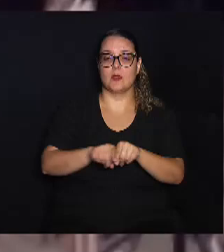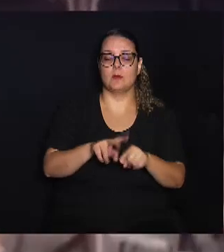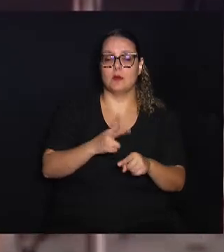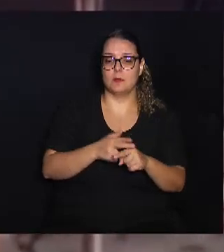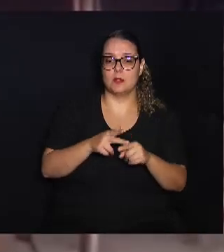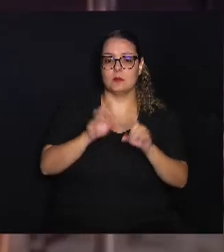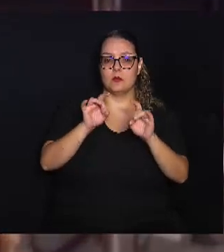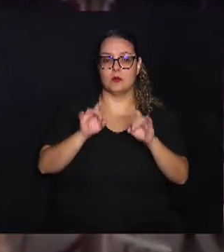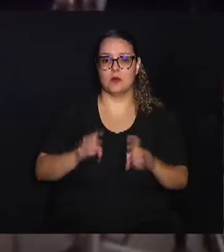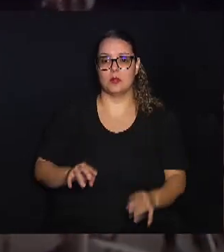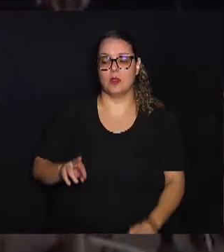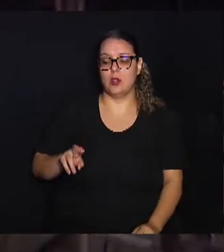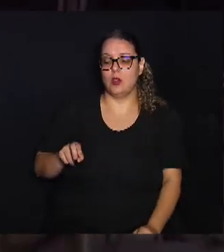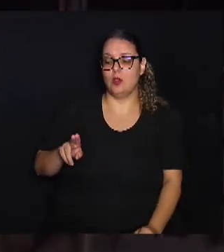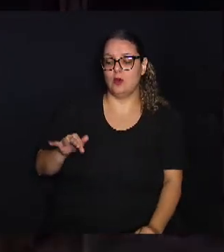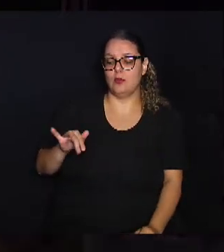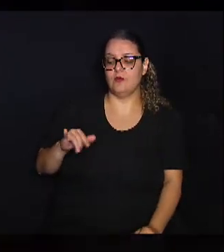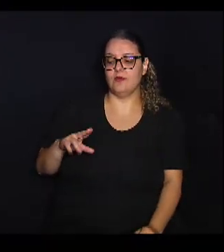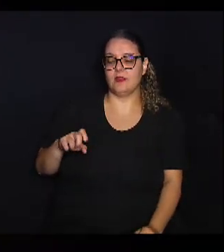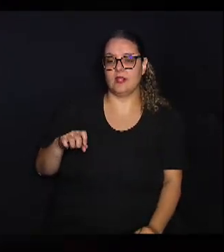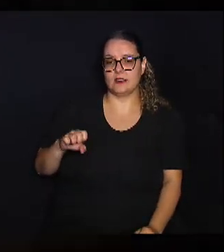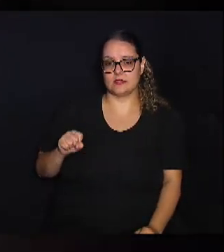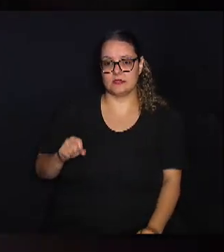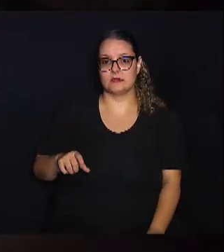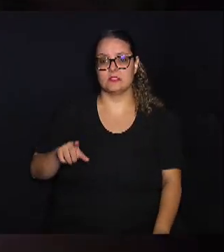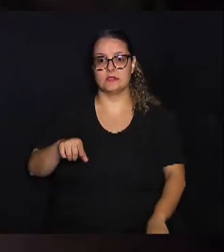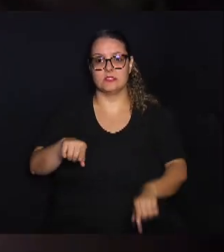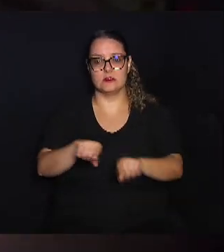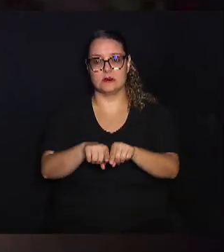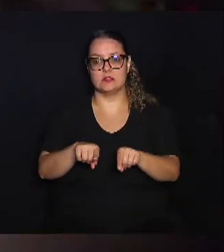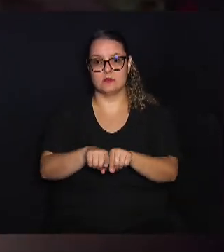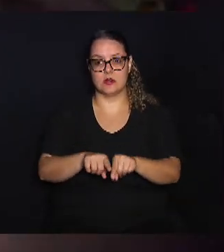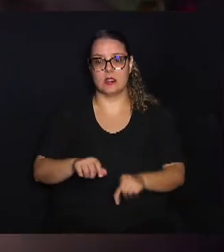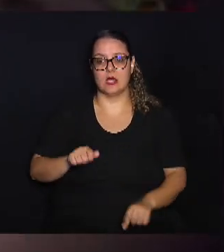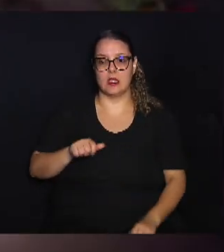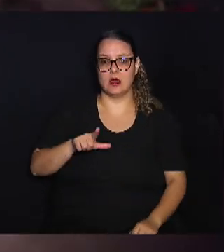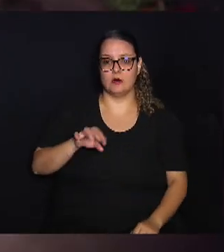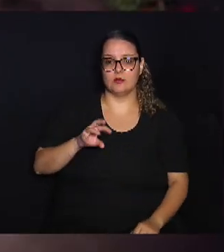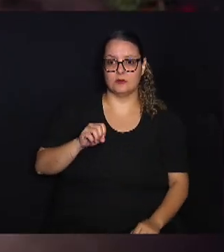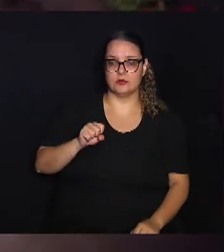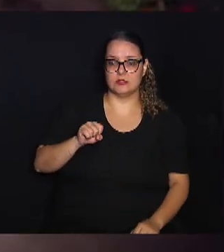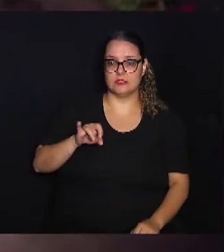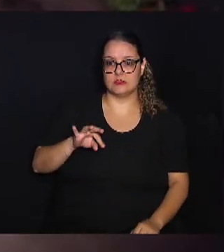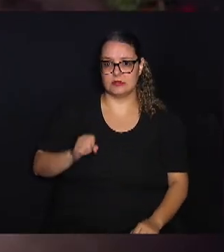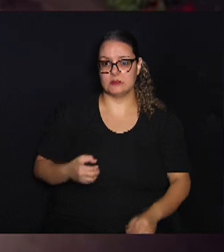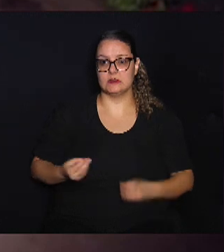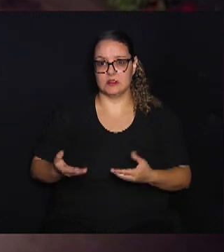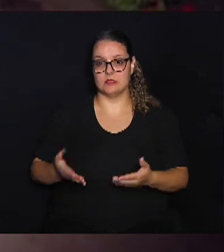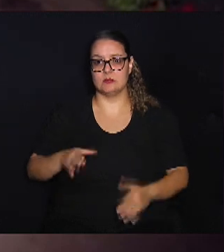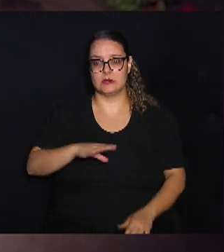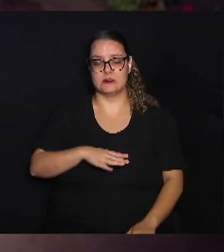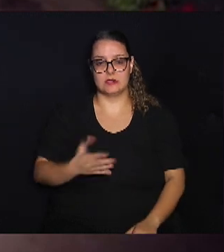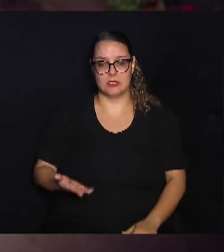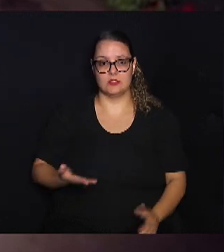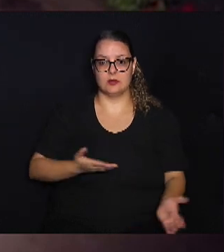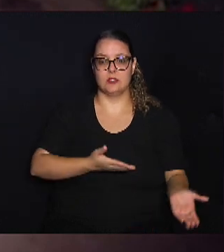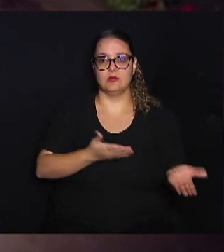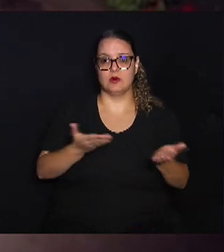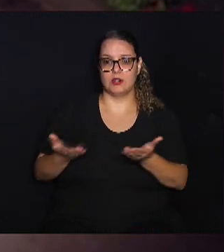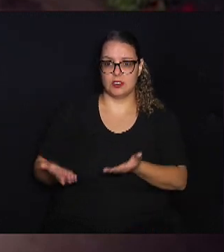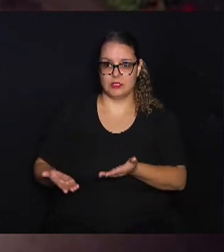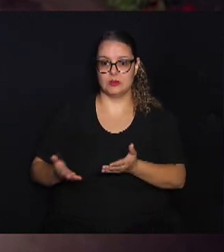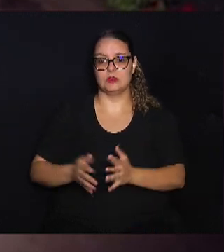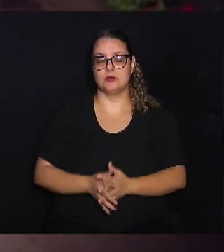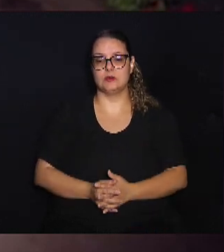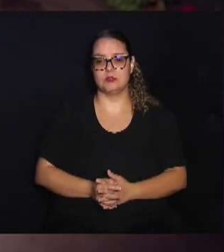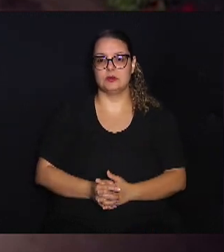do Roofneck Sound System, que traz a cultura Sound System aqui para a cidade. E a gente vai ter também a apresentação